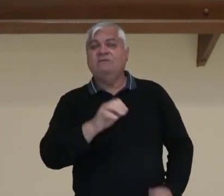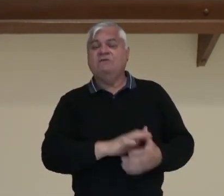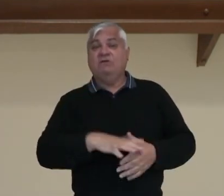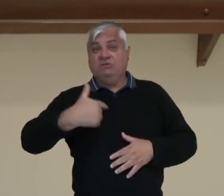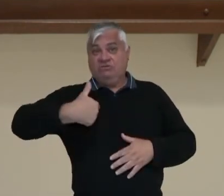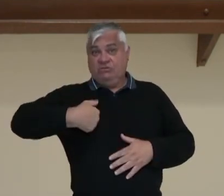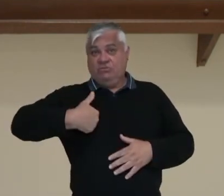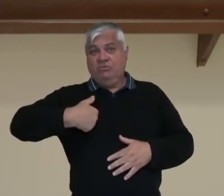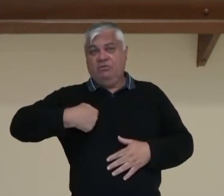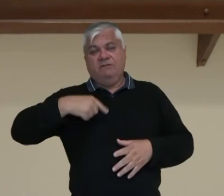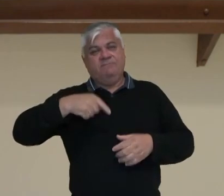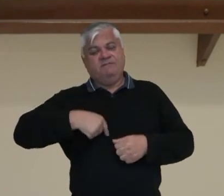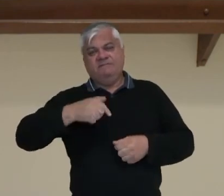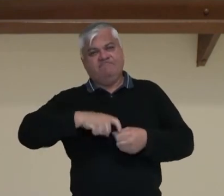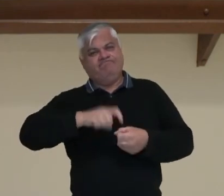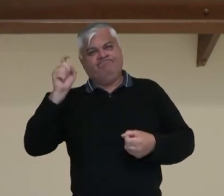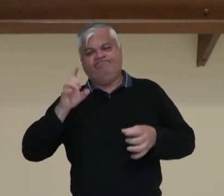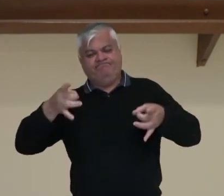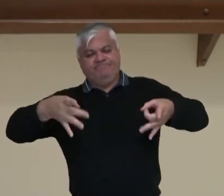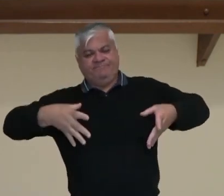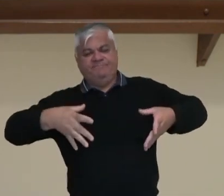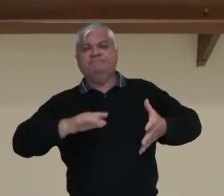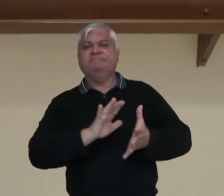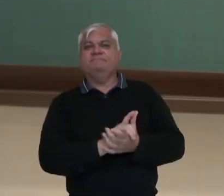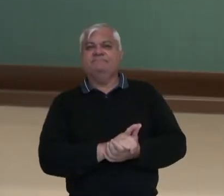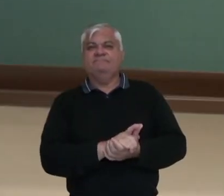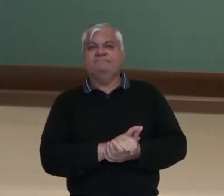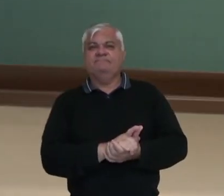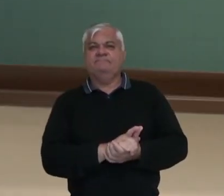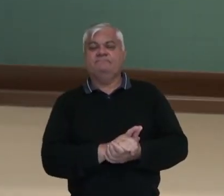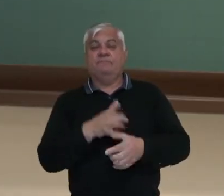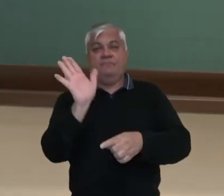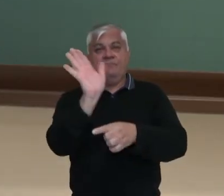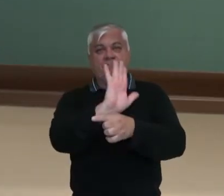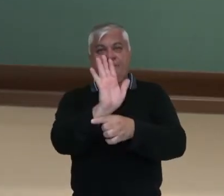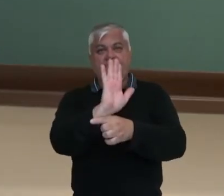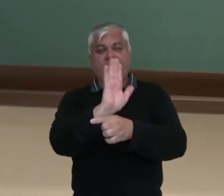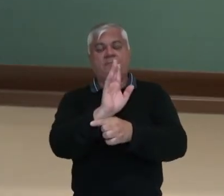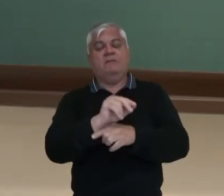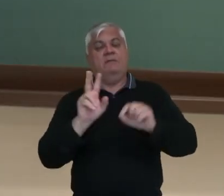ser forçado a renunciar. Nesse vídeo nós